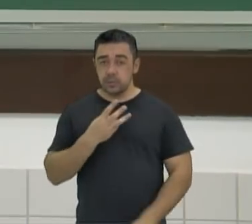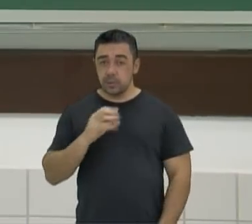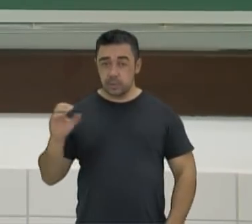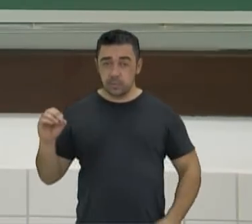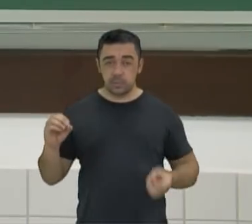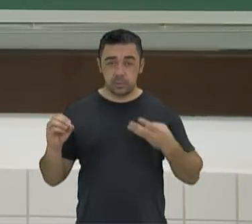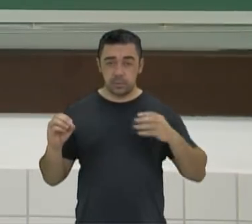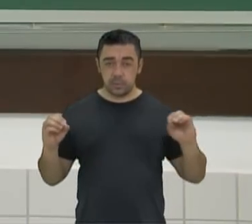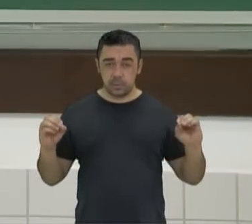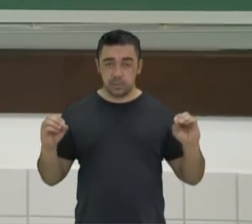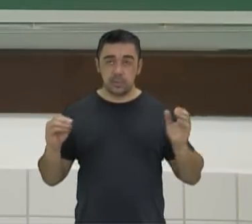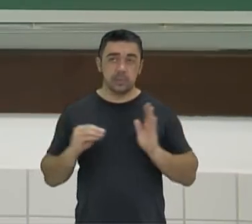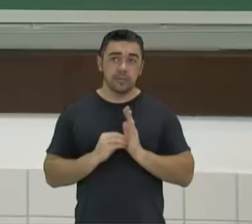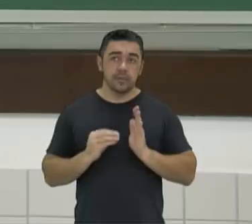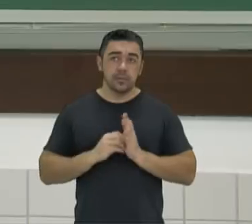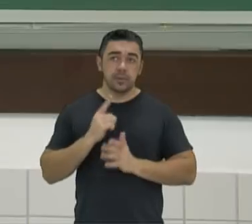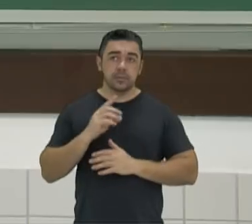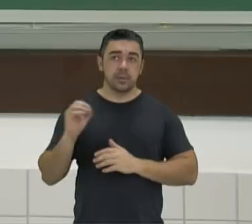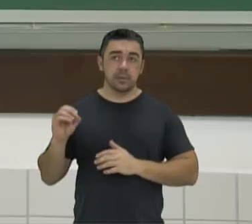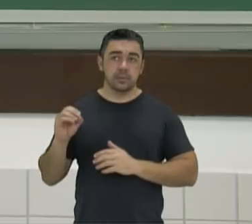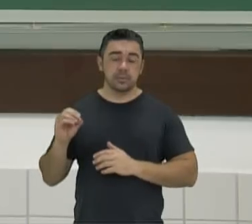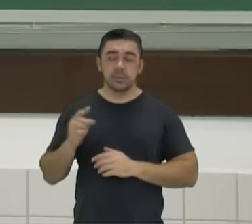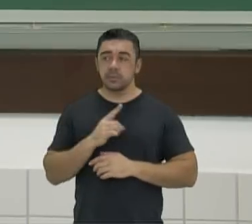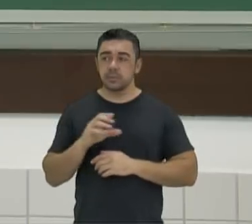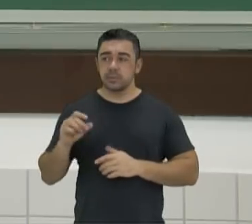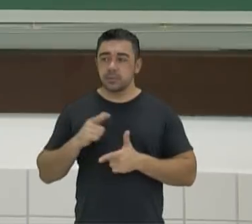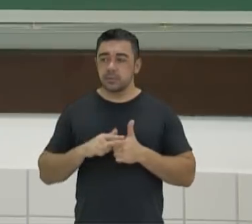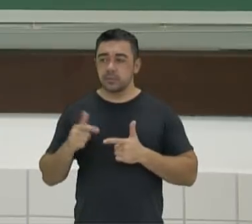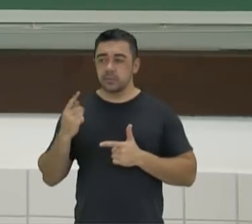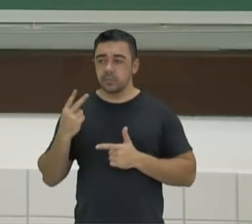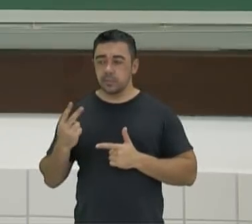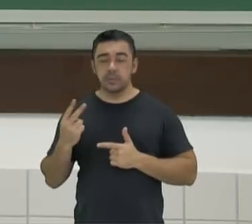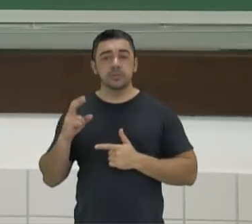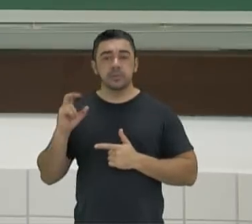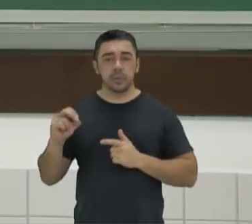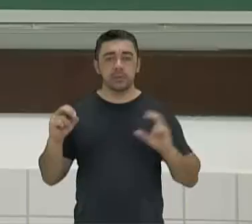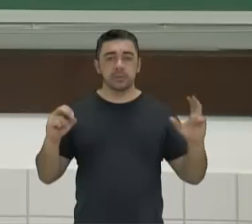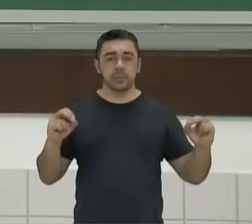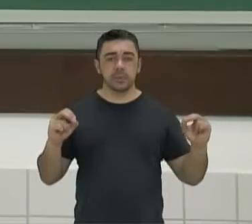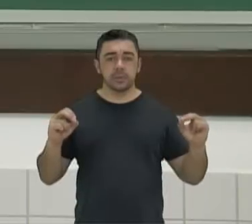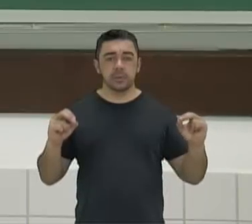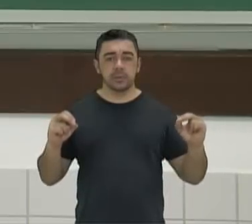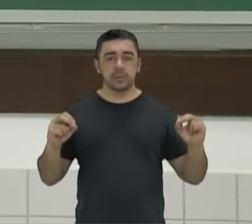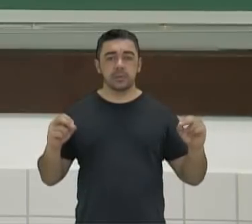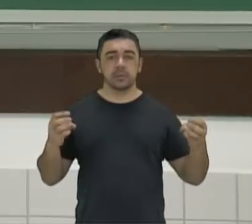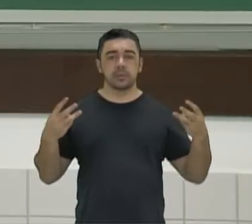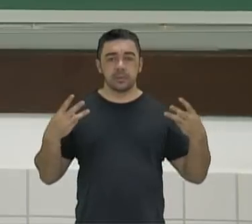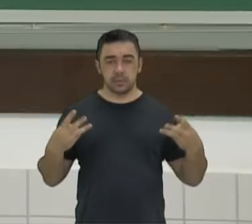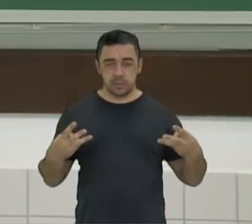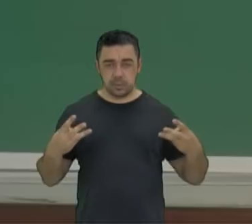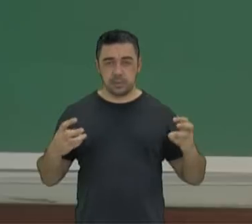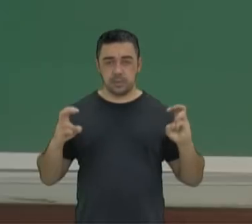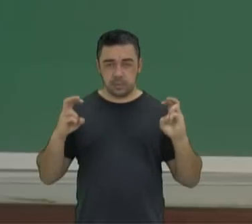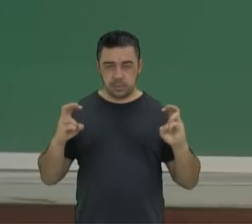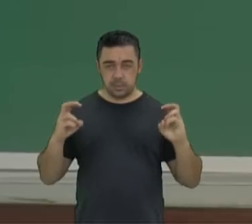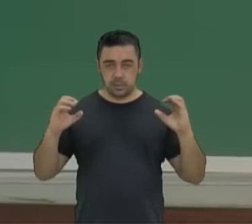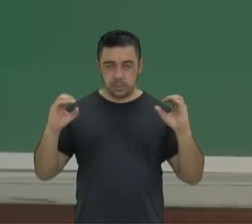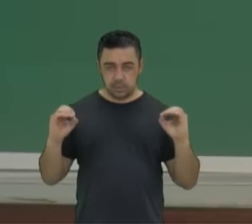300. Falta o quê? Falta 100. 100 dividido por 2, 50. 50 com 300 que eu guardei na